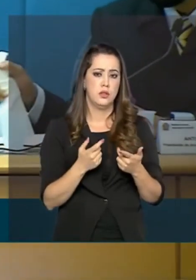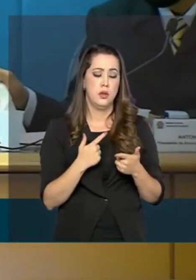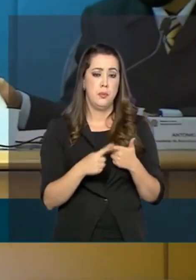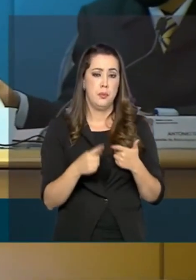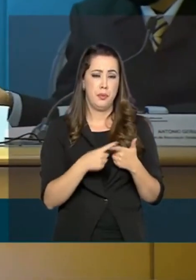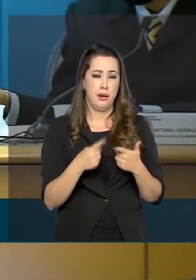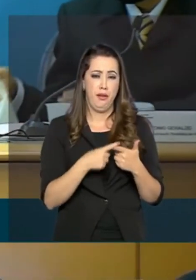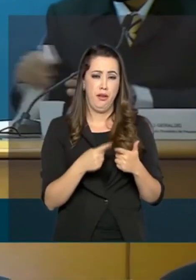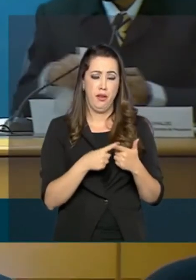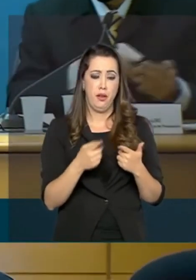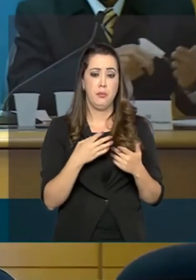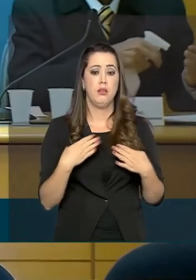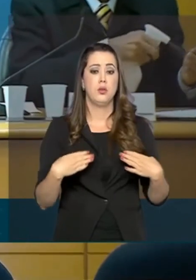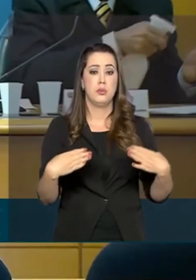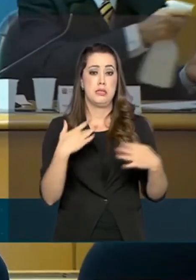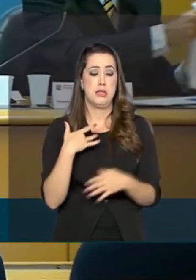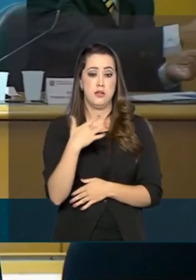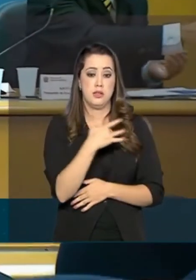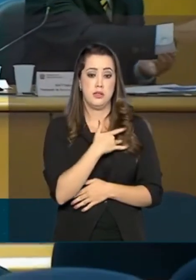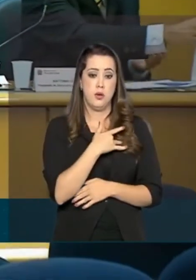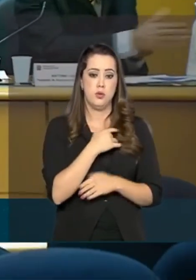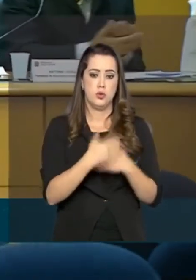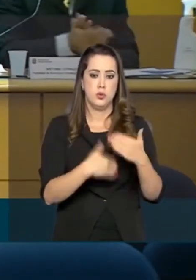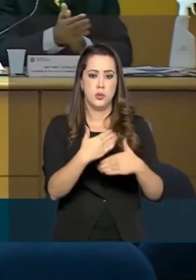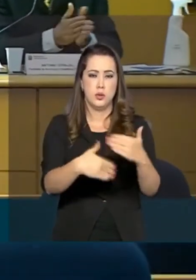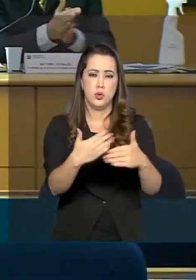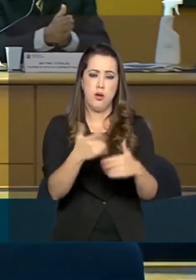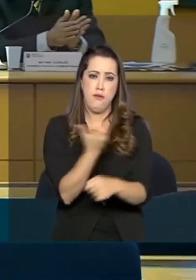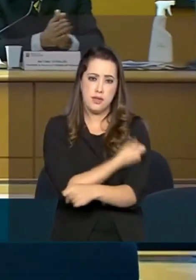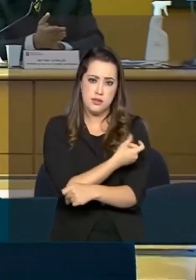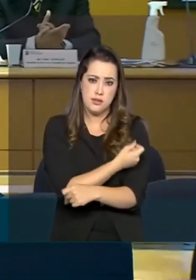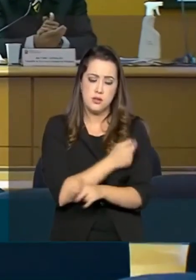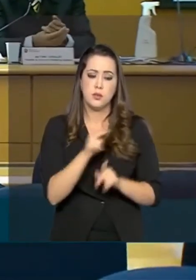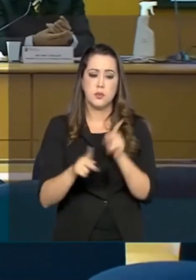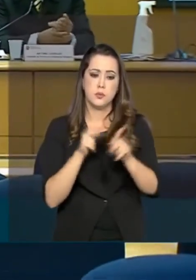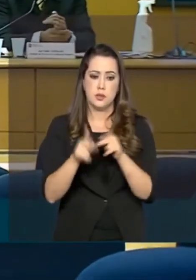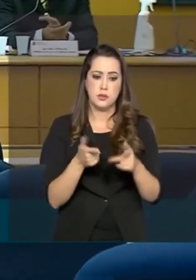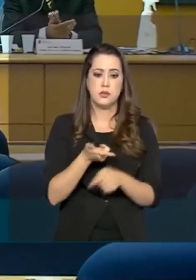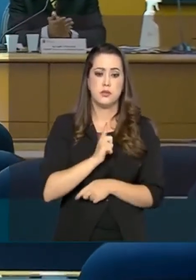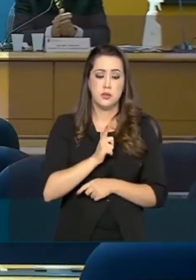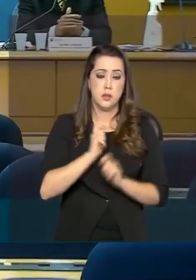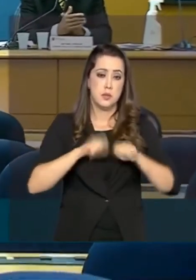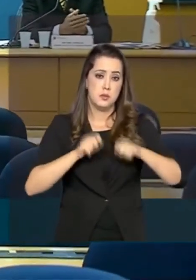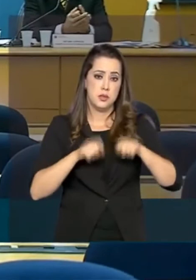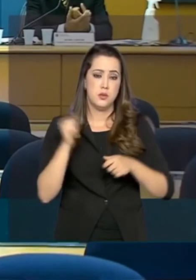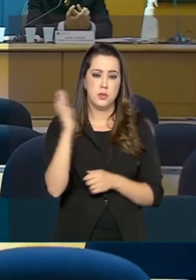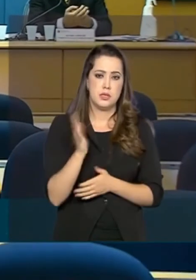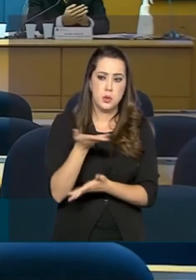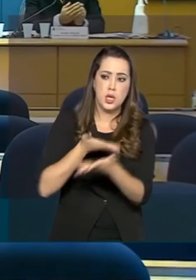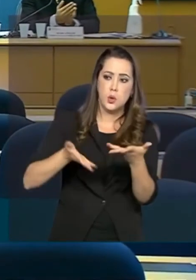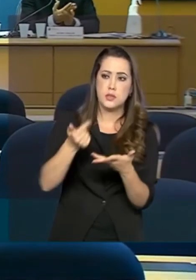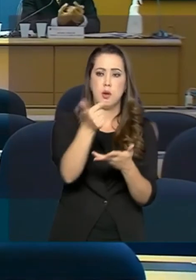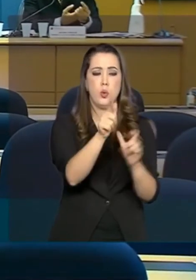afetar o cronograma do Ministério da Saúde para imunização da população. Há possibilidade do Brasil negociar com